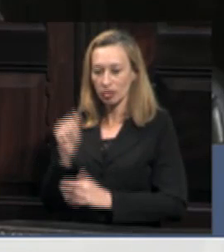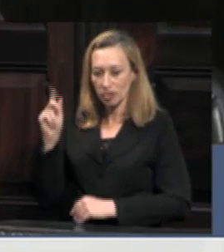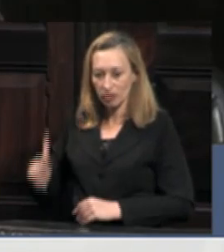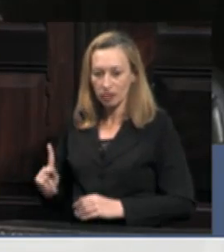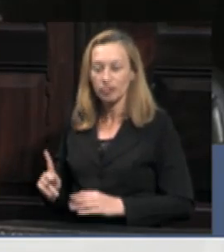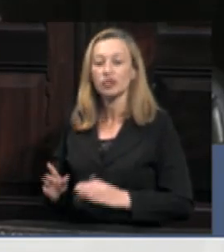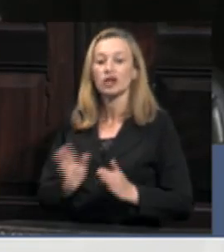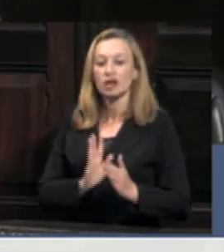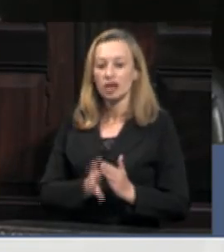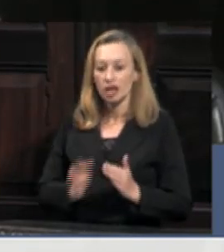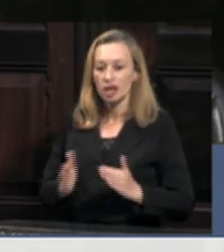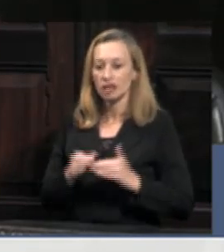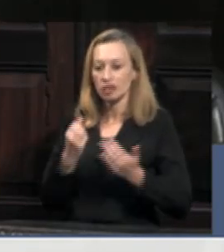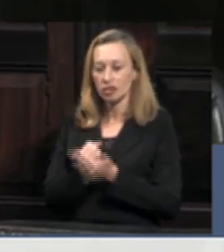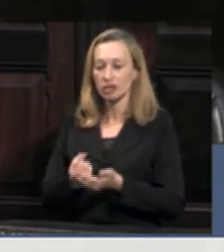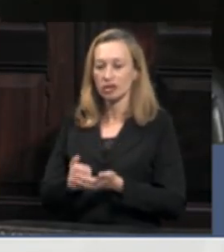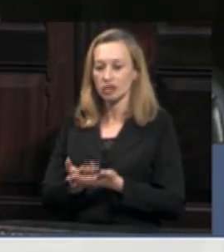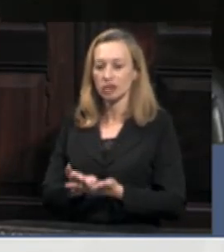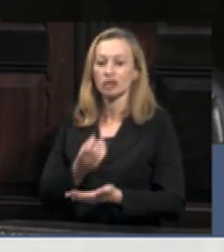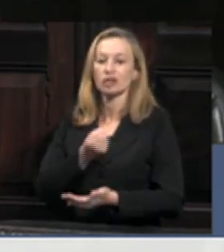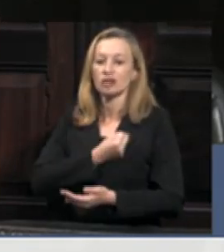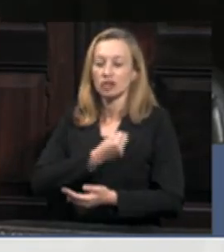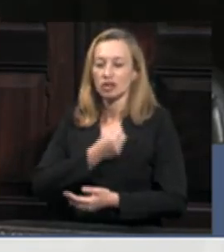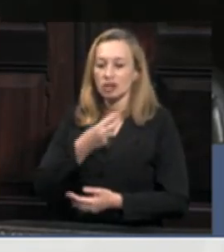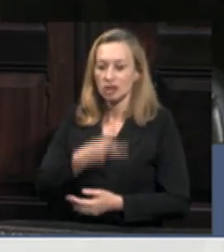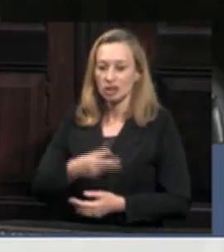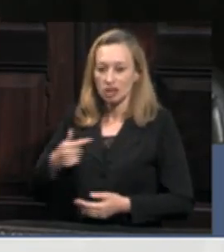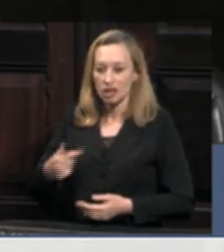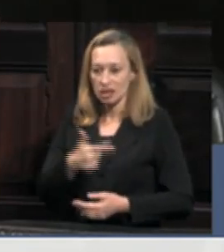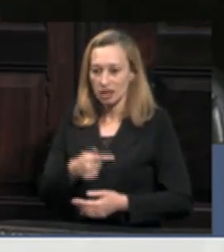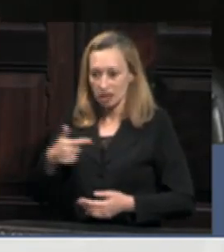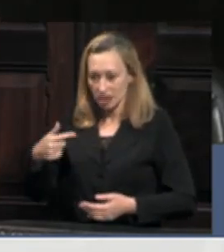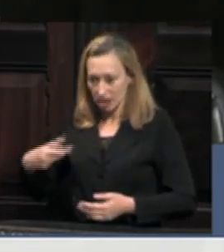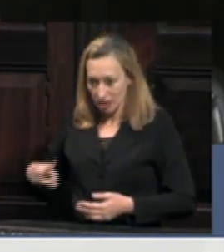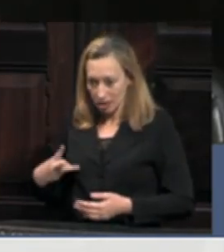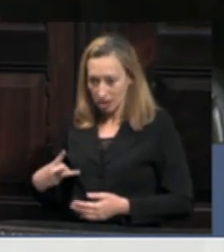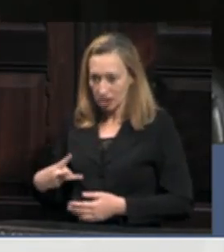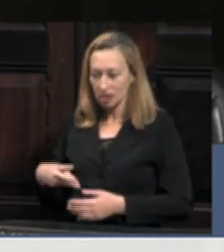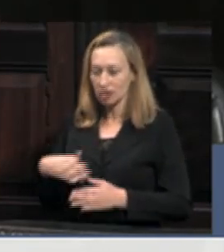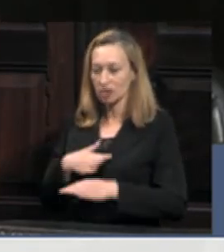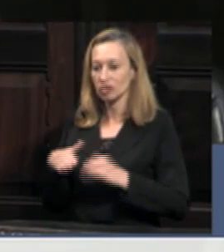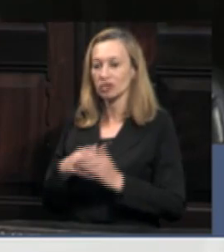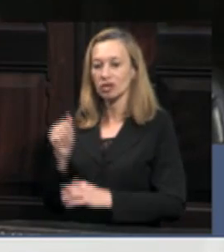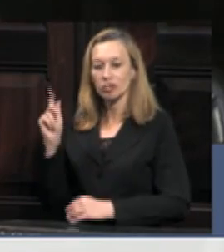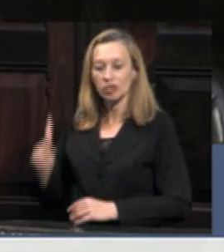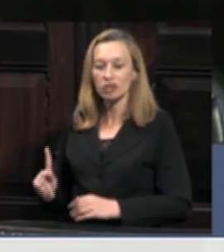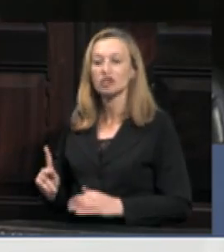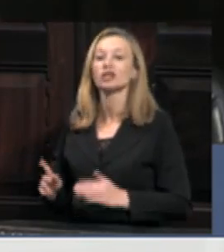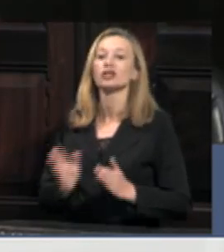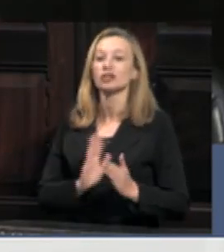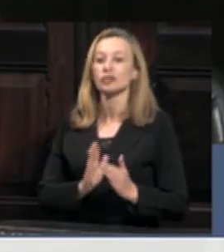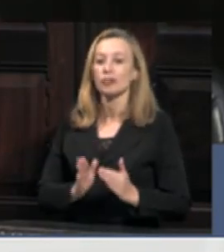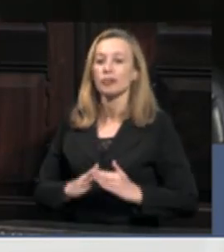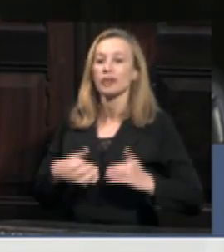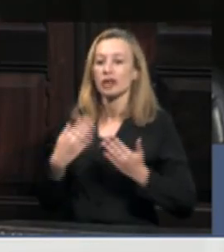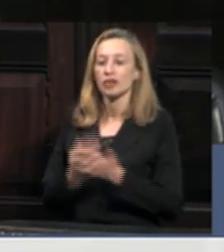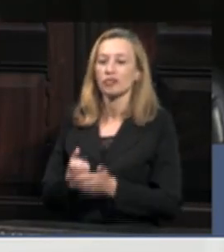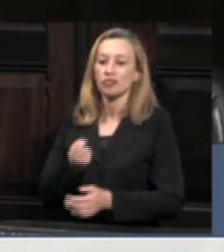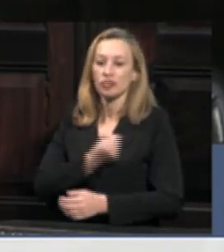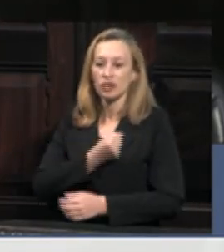Requer inclusão na ordem do dia do projeto de lei 3773/2018, deputado Valdec Carneiro. Senhores que aprovam, nesse estão aprovados. Requer inclusão na ordem do dia do projeto